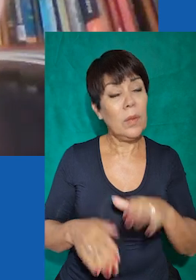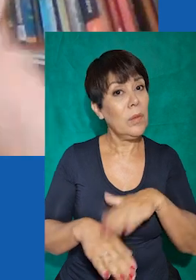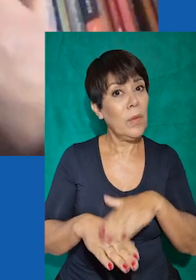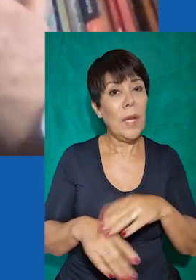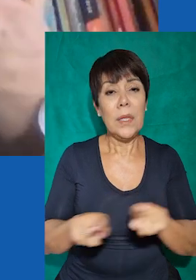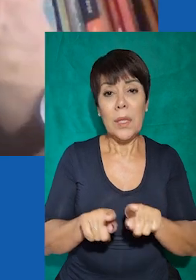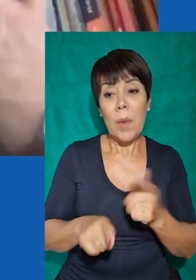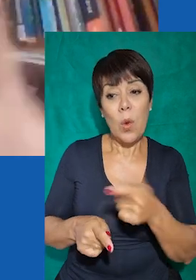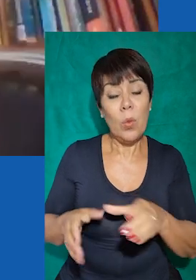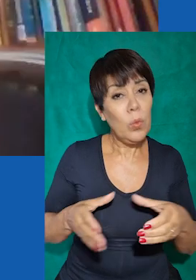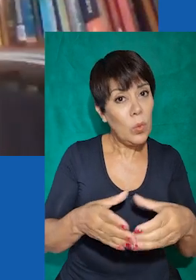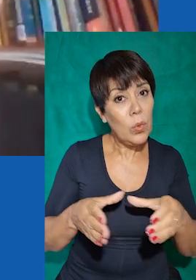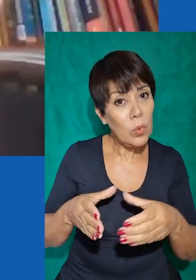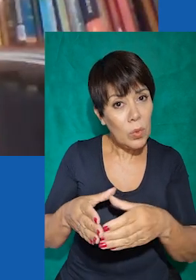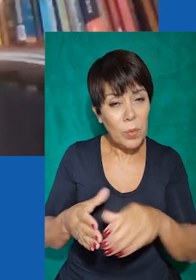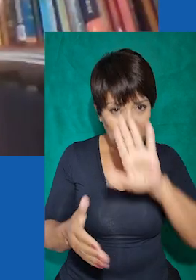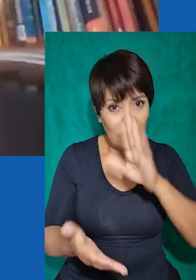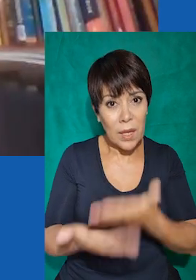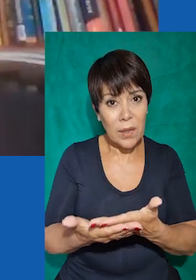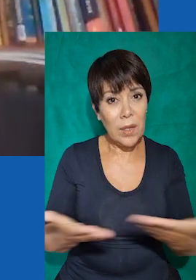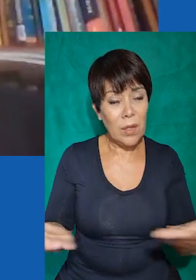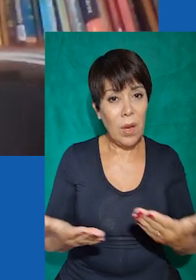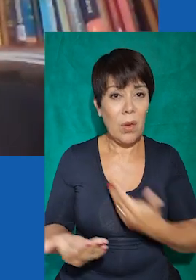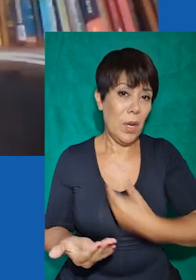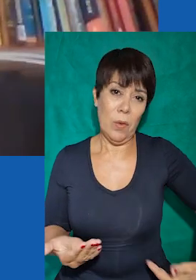setores também que acham que agora, né, são governo.